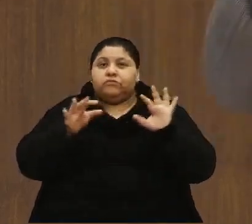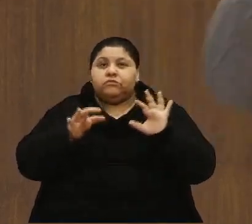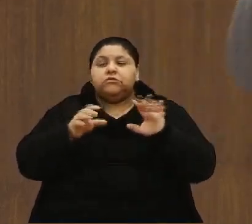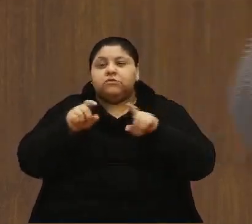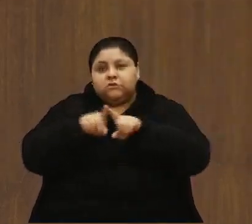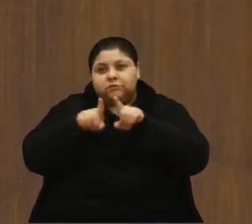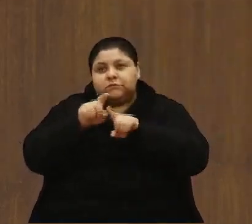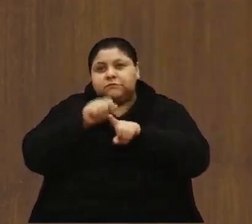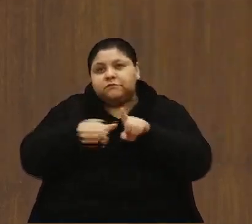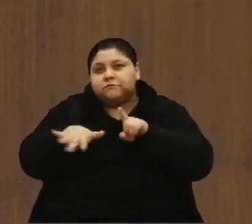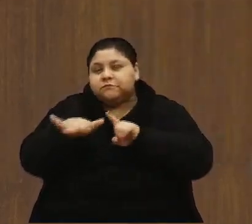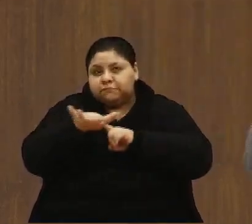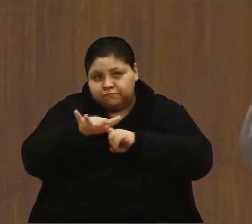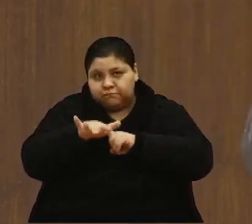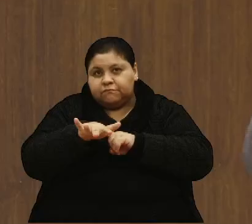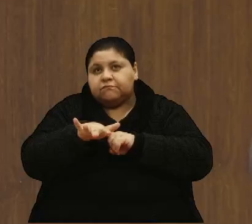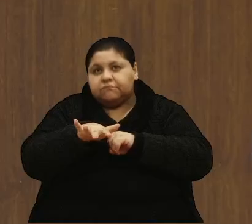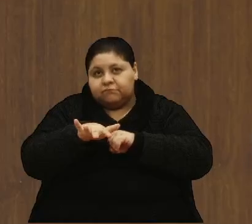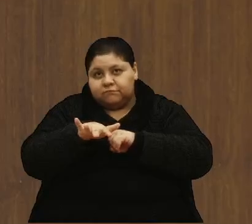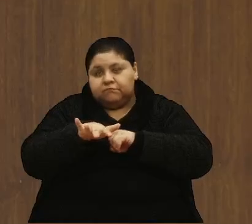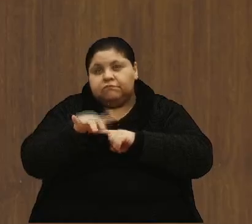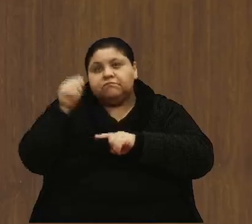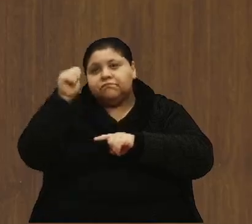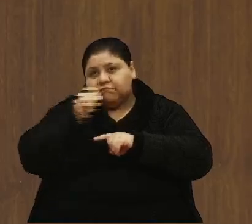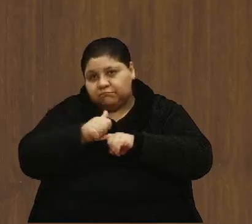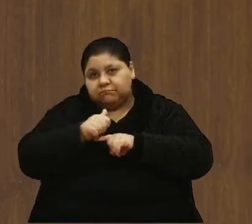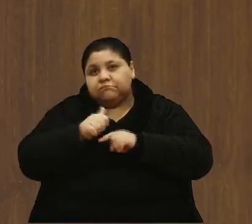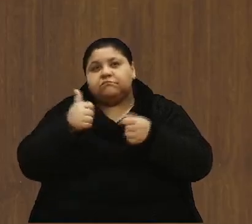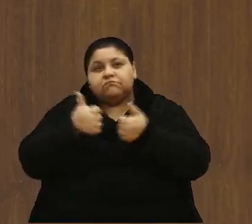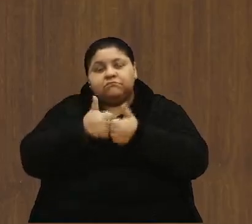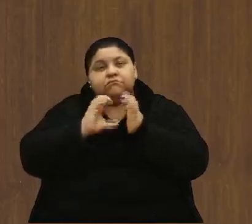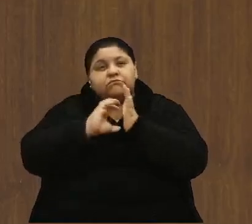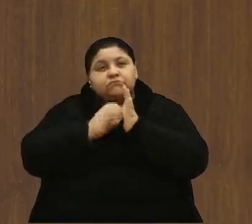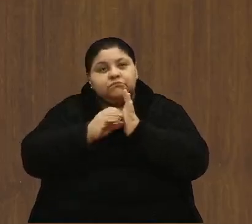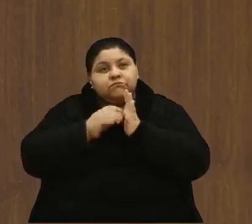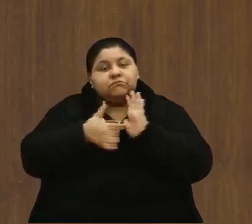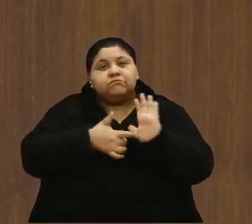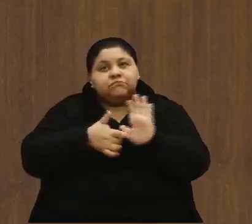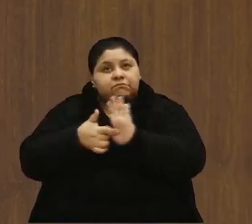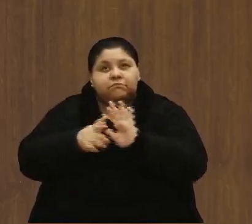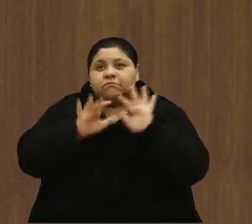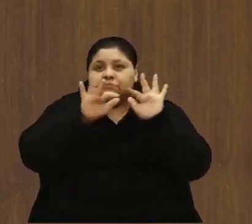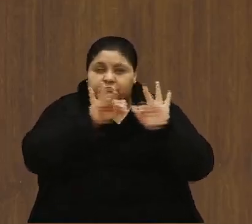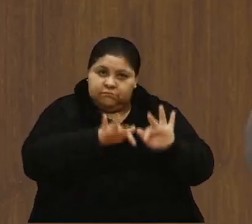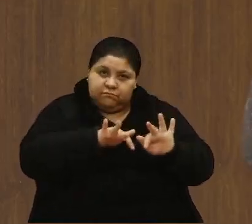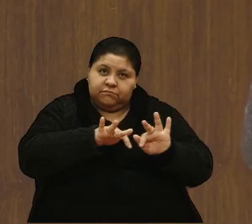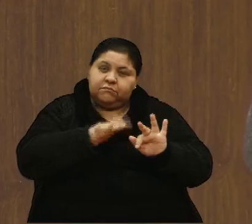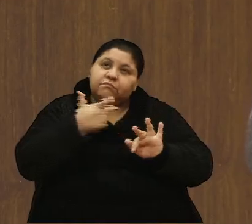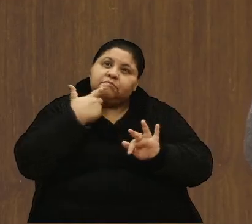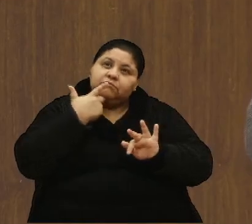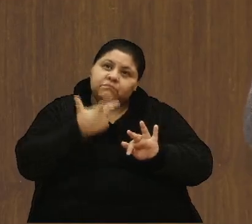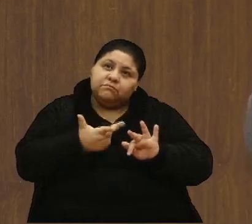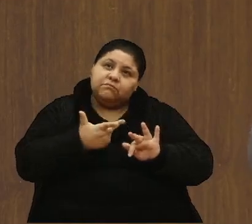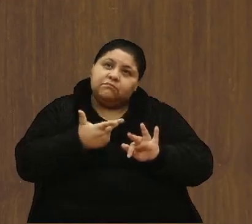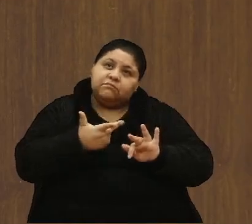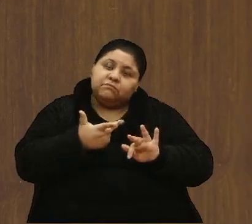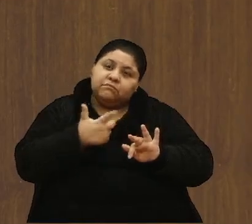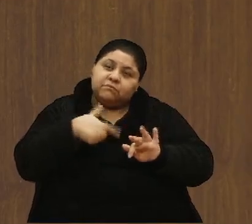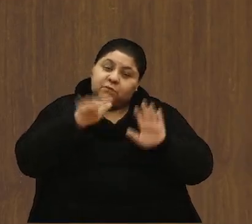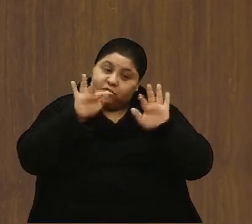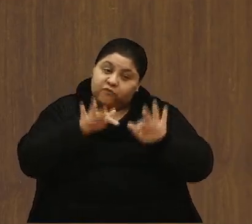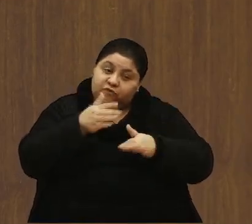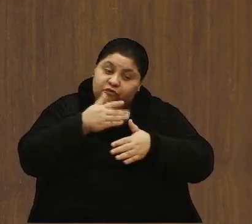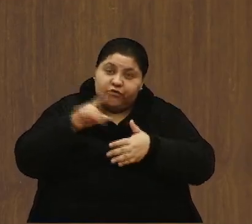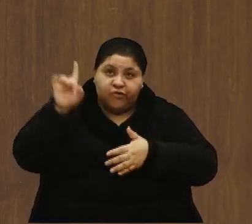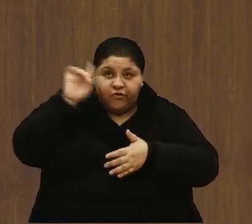social de uma subjugação das mulheres através dos dados apresentados. Por fim, tratando de algo que eu combato todos os dias,